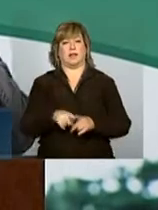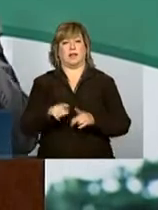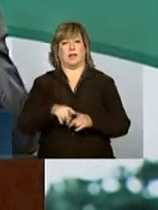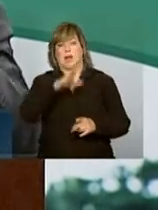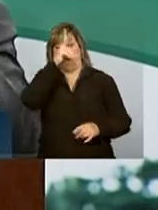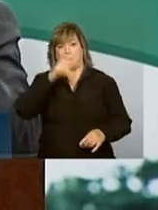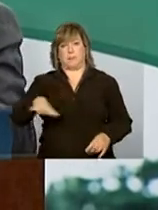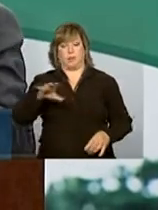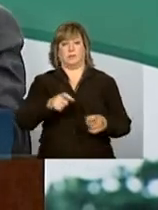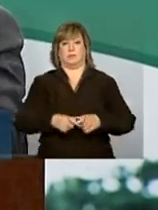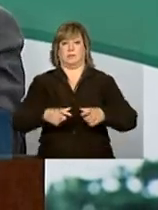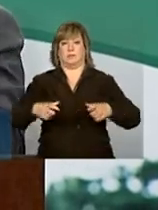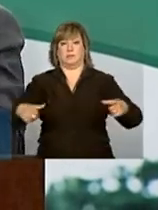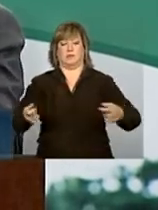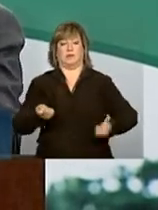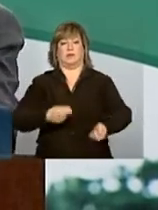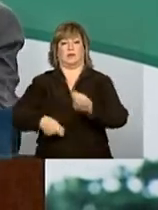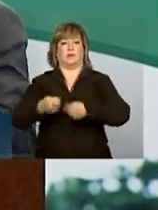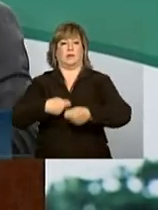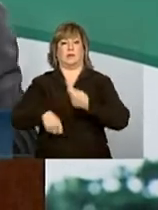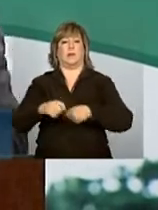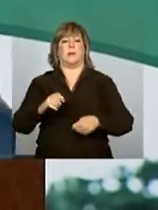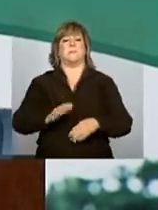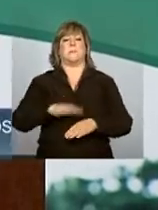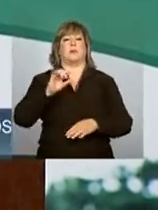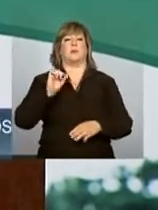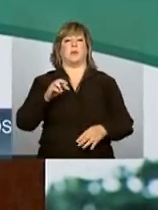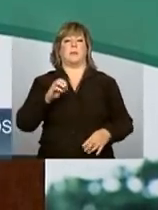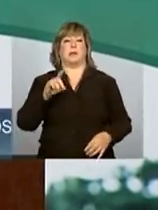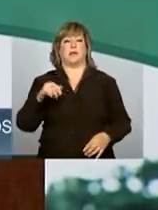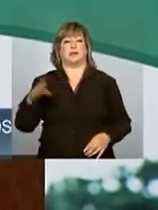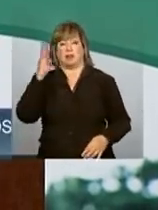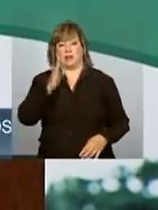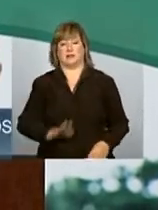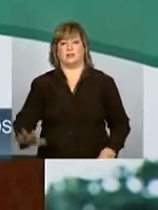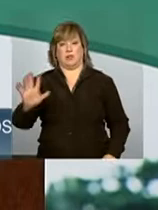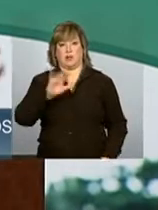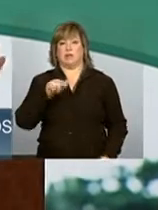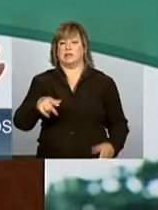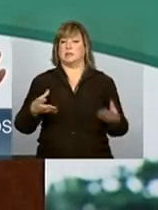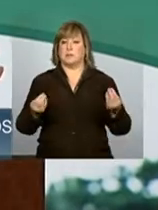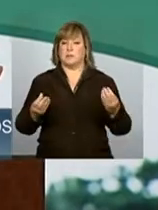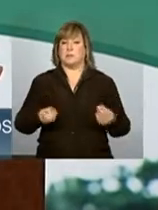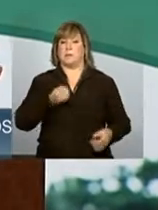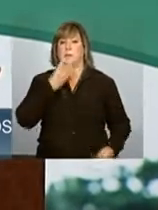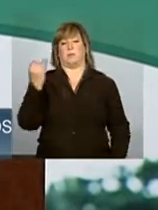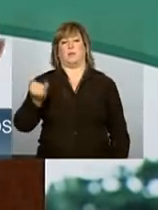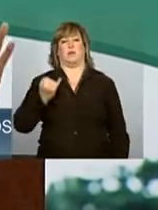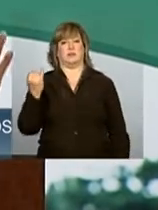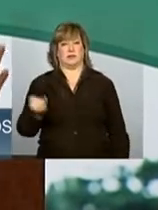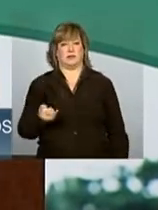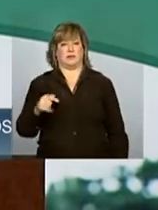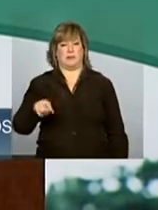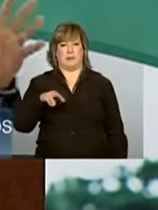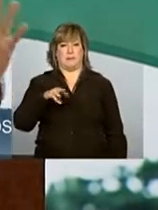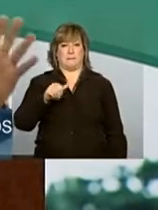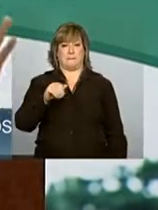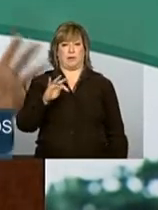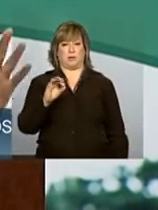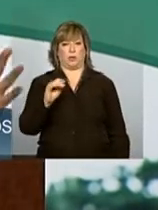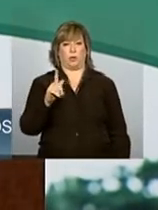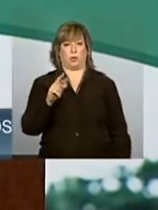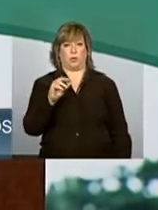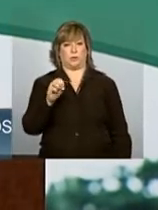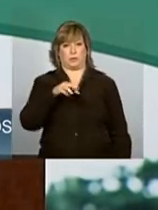crescem economicamente mais do que a média nacional. Isso é muito importante. O Mato Grosso, grande produtor